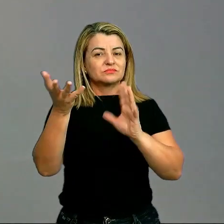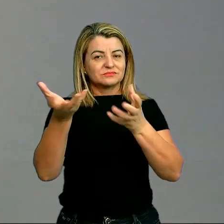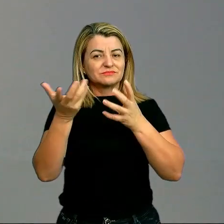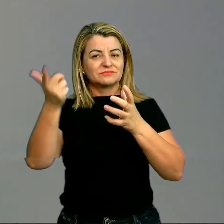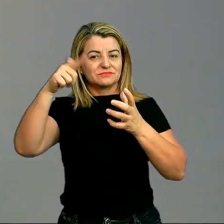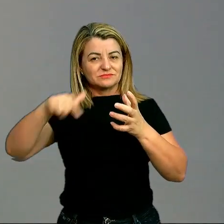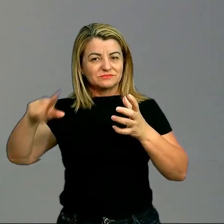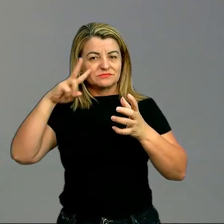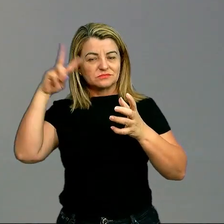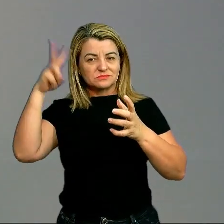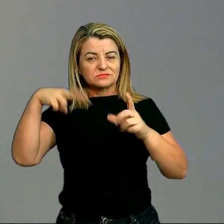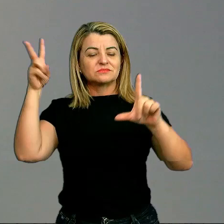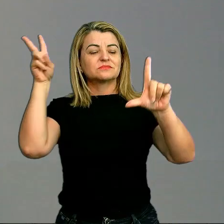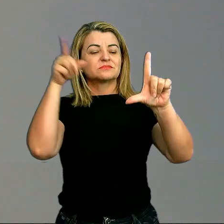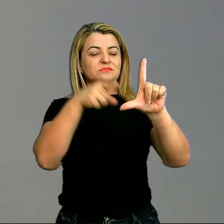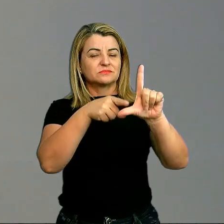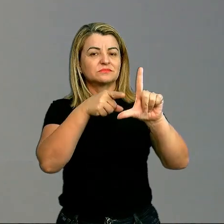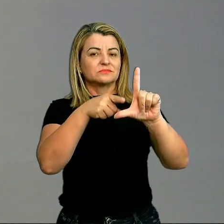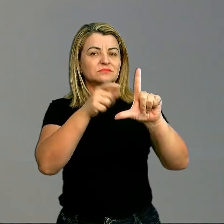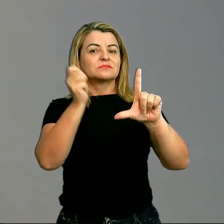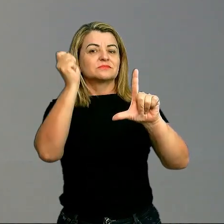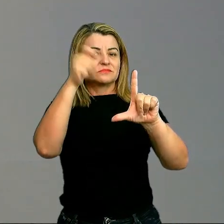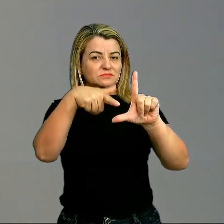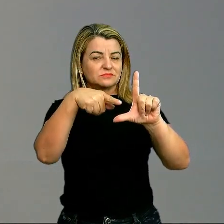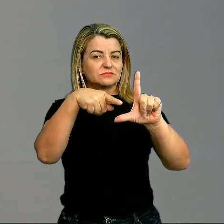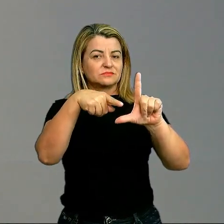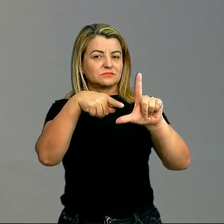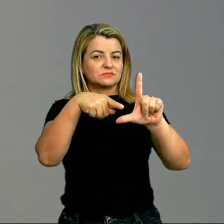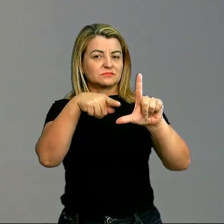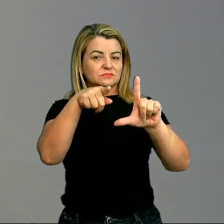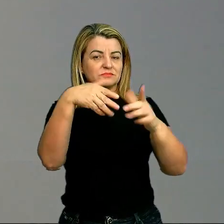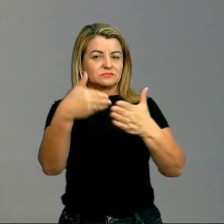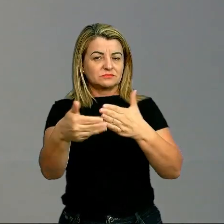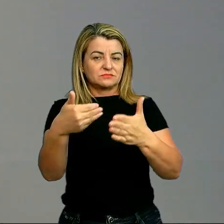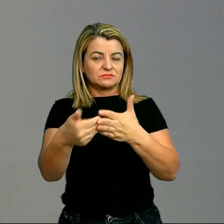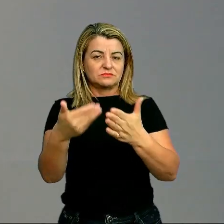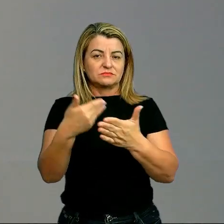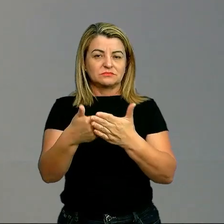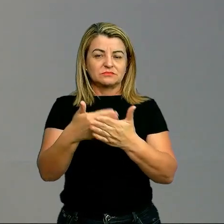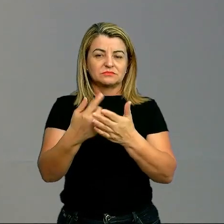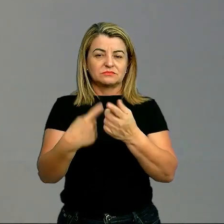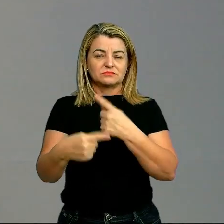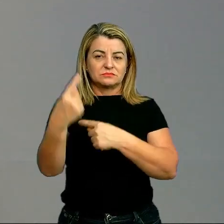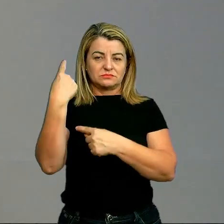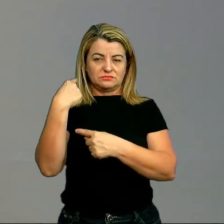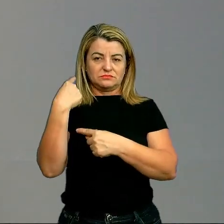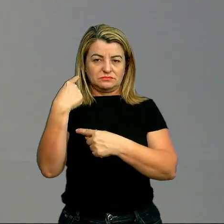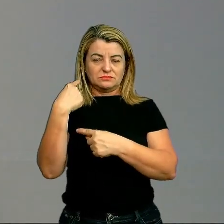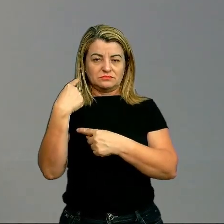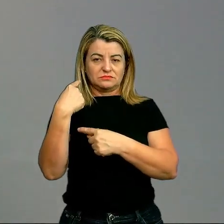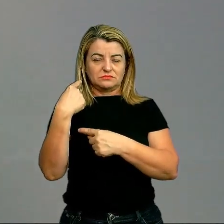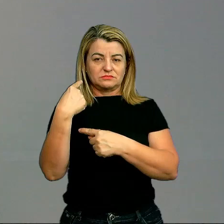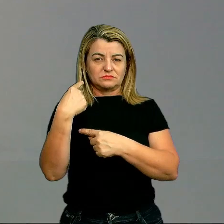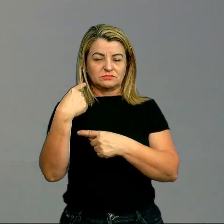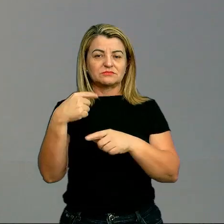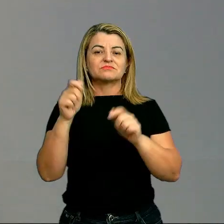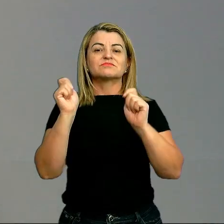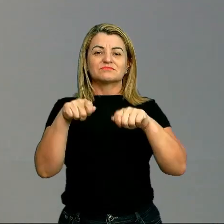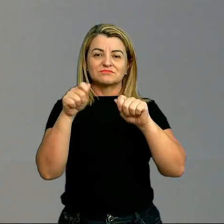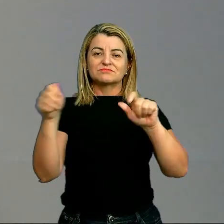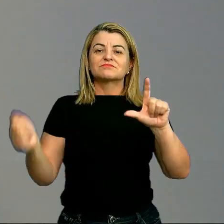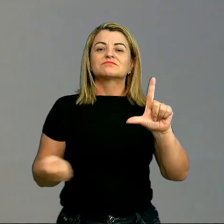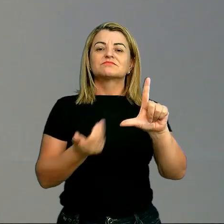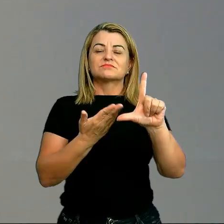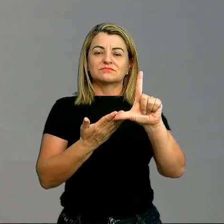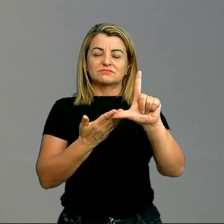rever, você pode acessar os nossos portais. Se você perdeu a aula anterior, que é pré-requisito para essa, né, que é o imperialismo, pode acessar